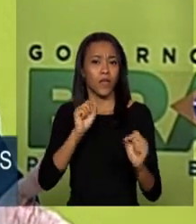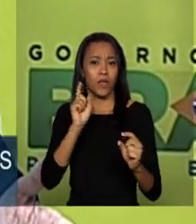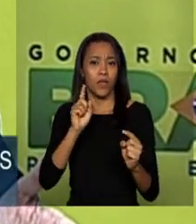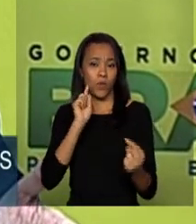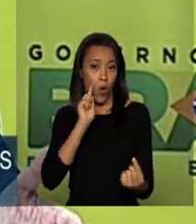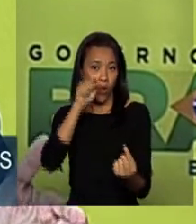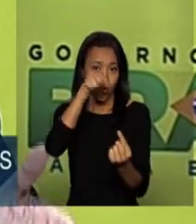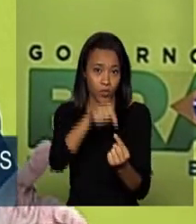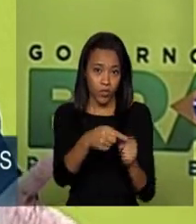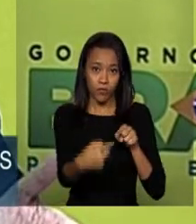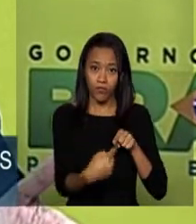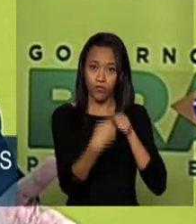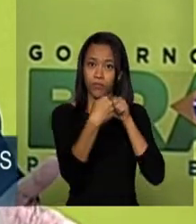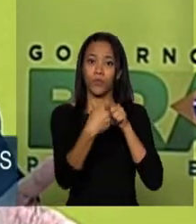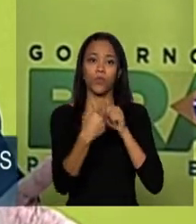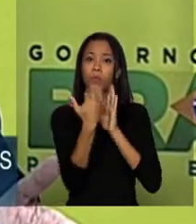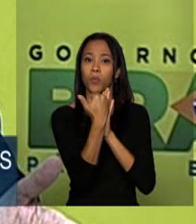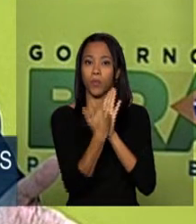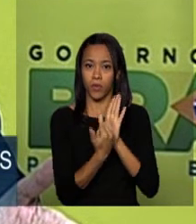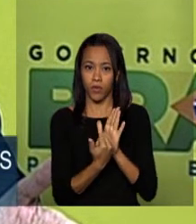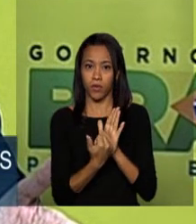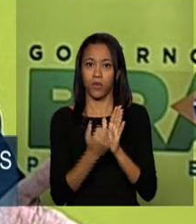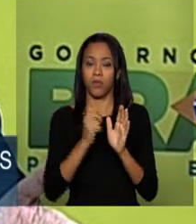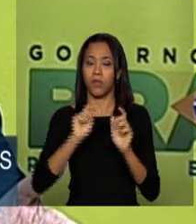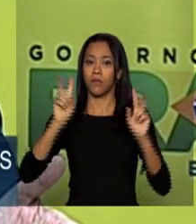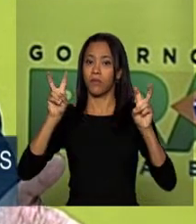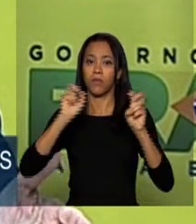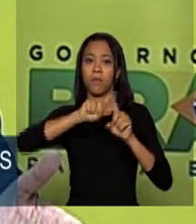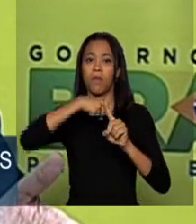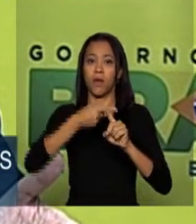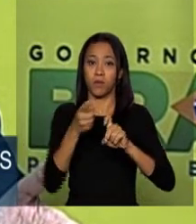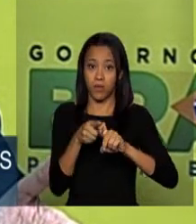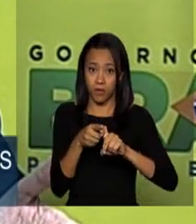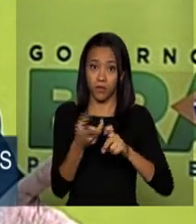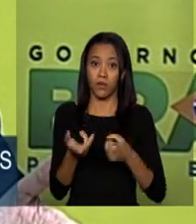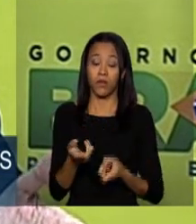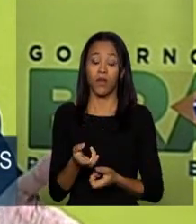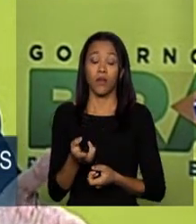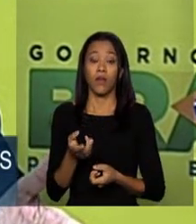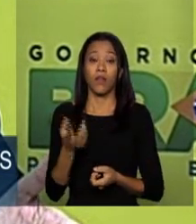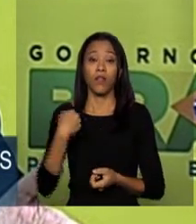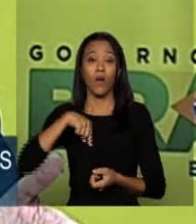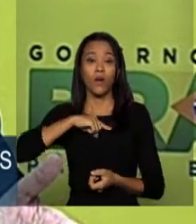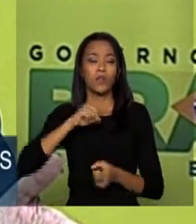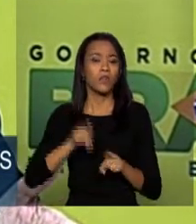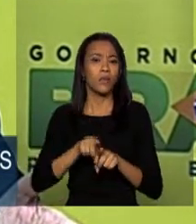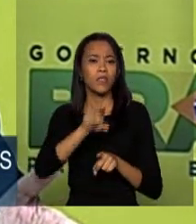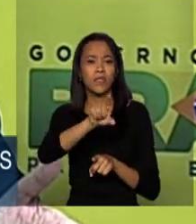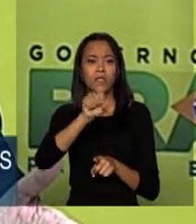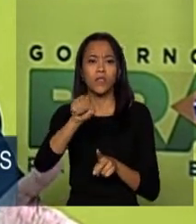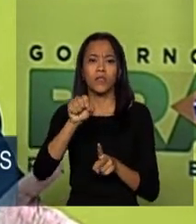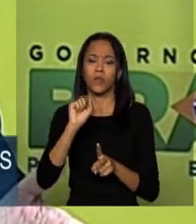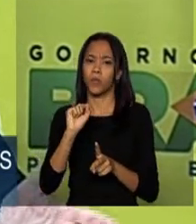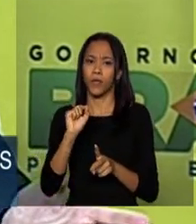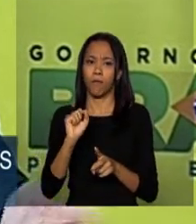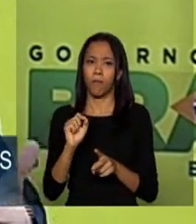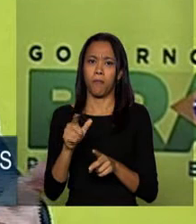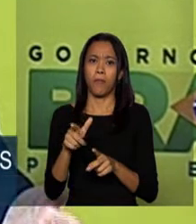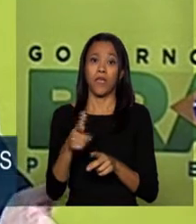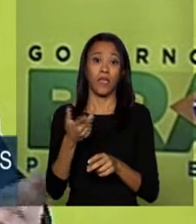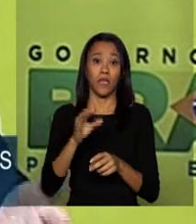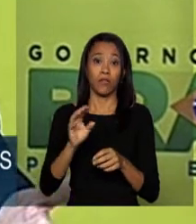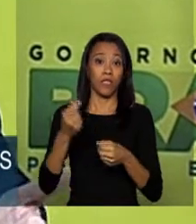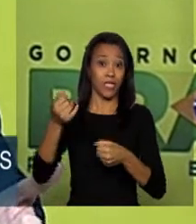programa, além das condições de infraestrutura, a gente selecionou, então, que não sejam capital